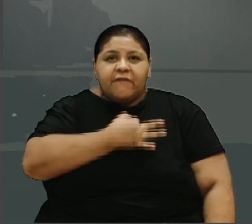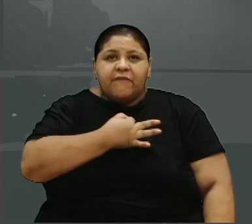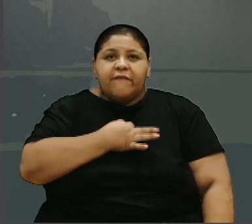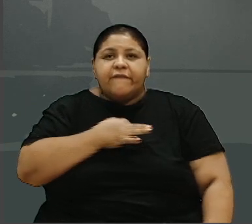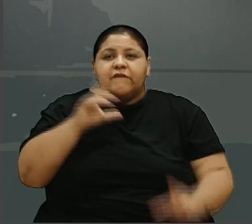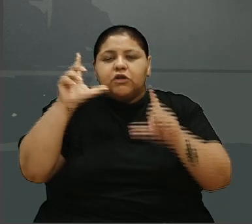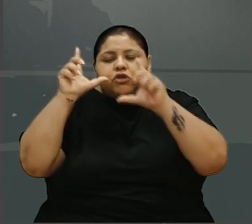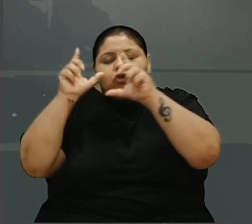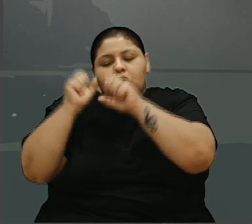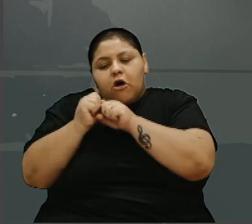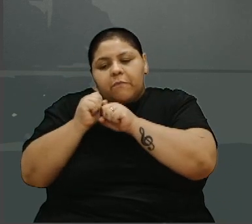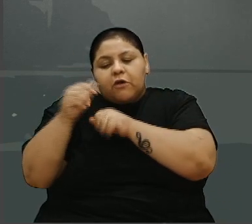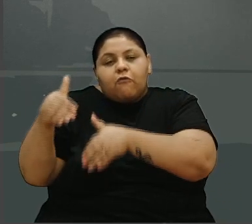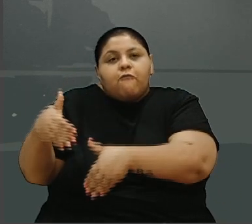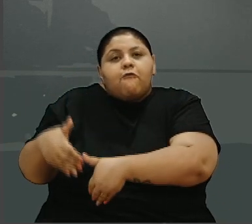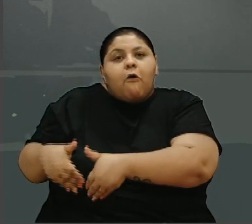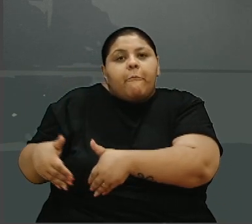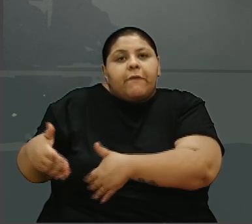com fome?